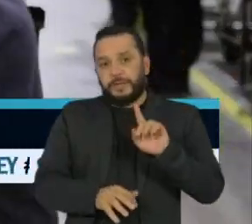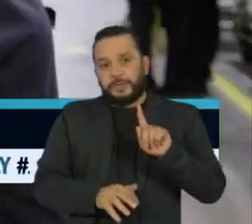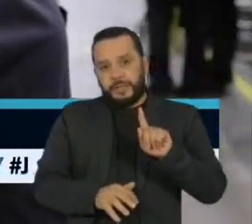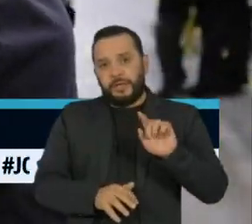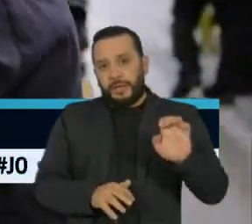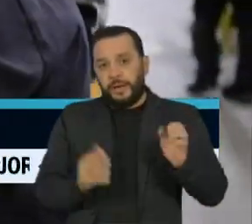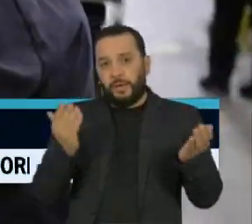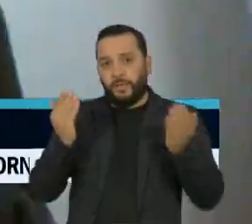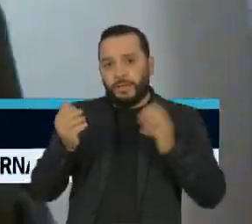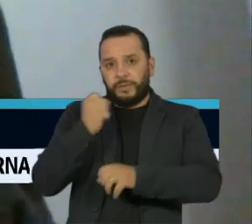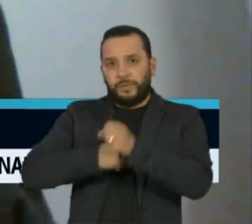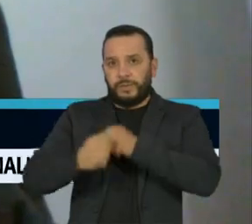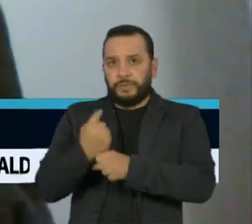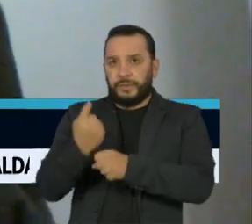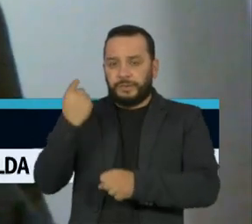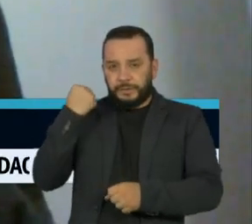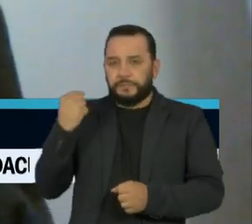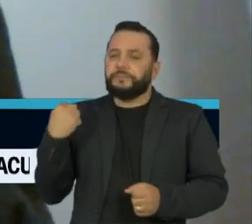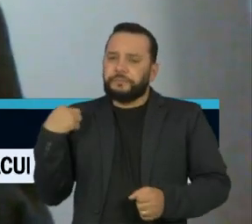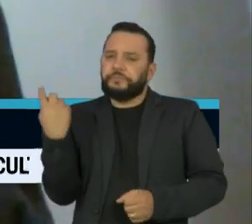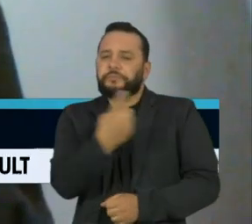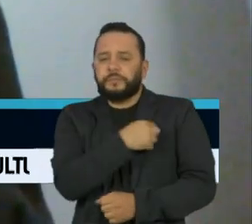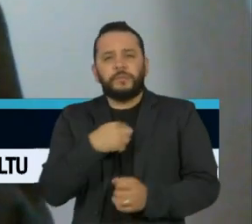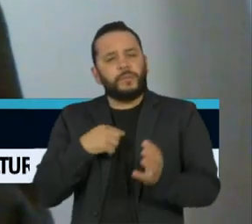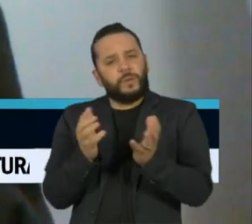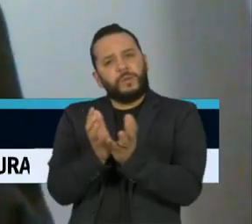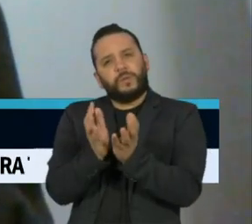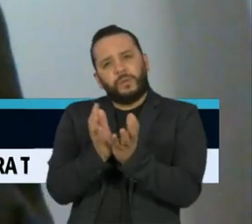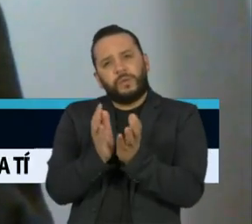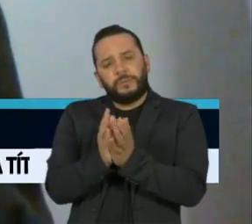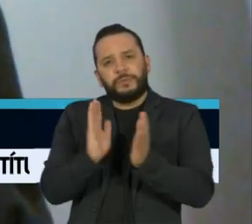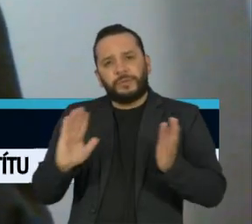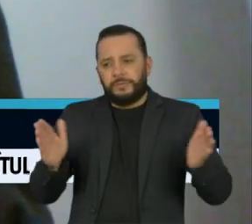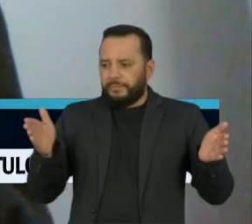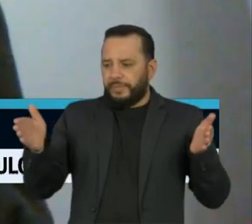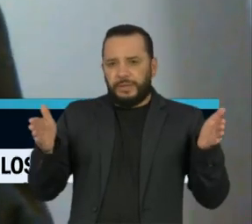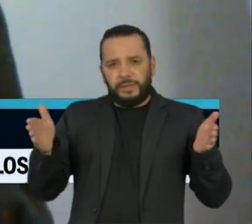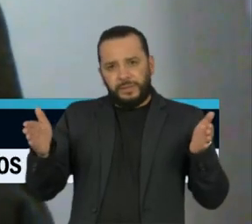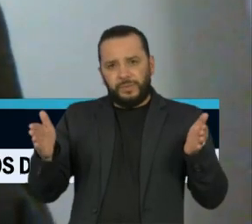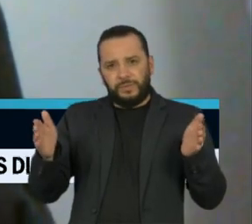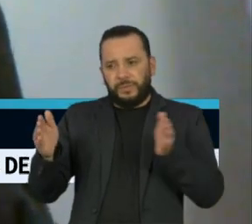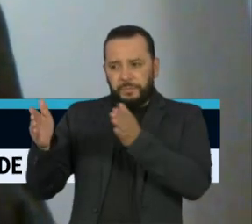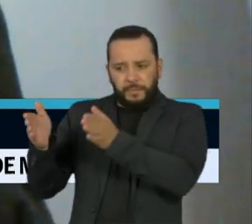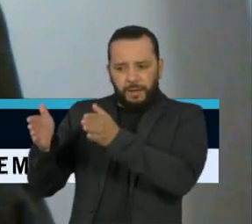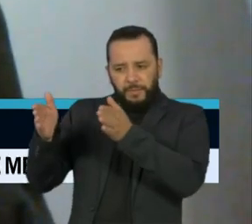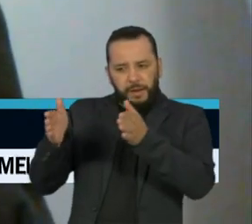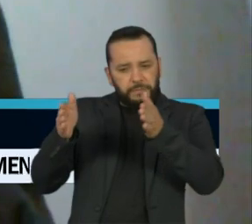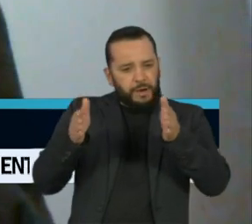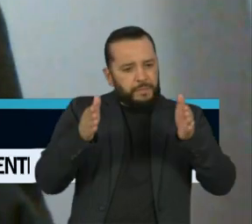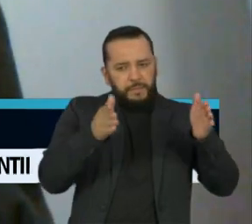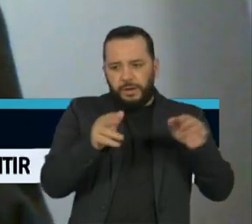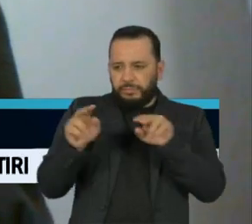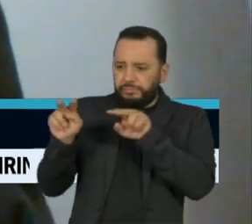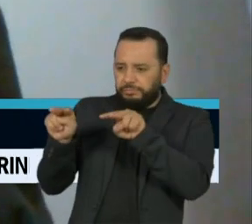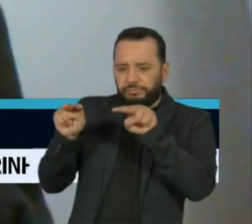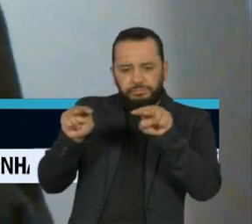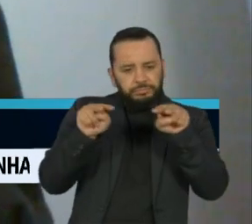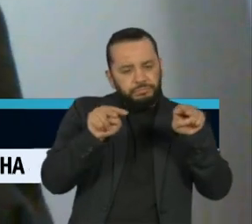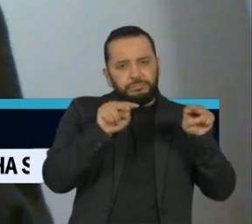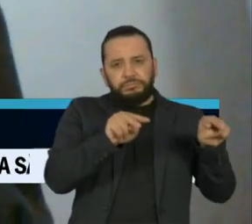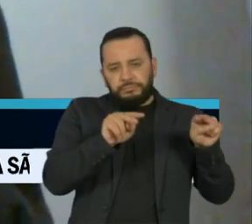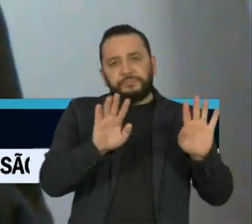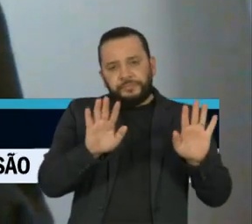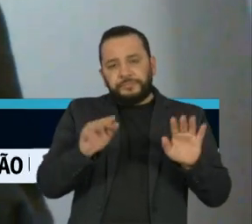fim do ano passado. O comitê de datação olha para um conjunto amplo de séries de frequência mais